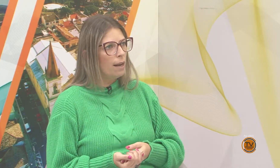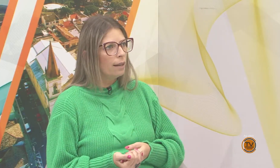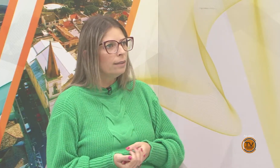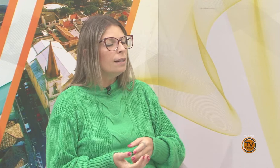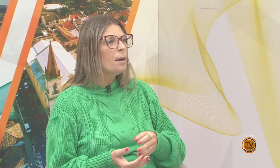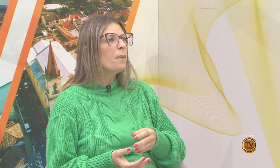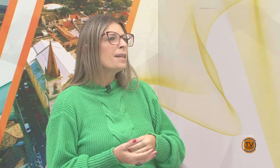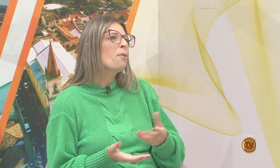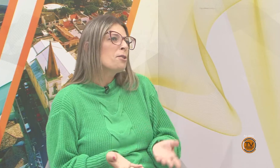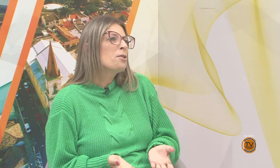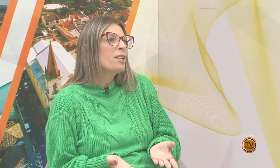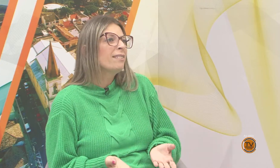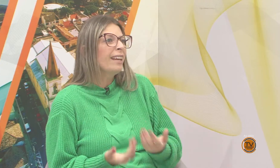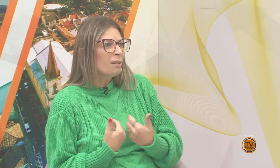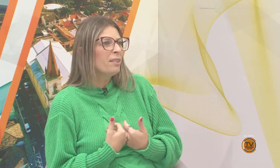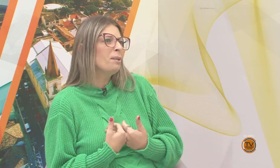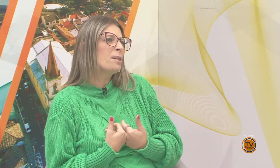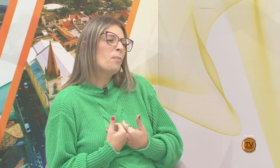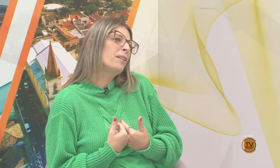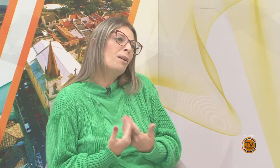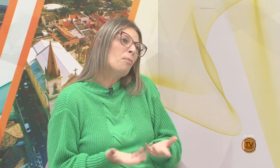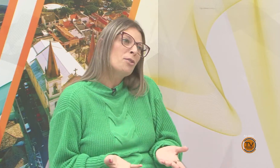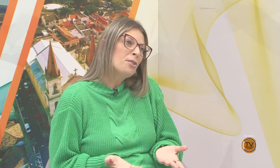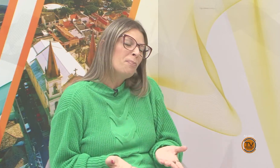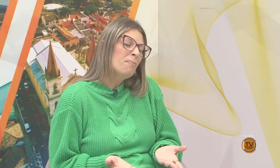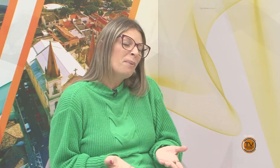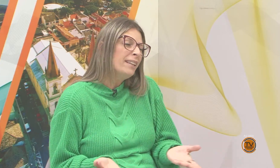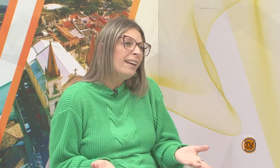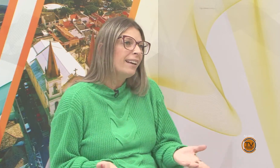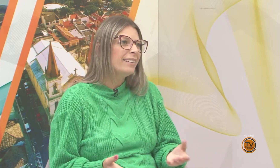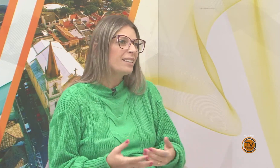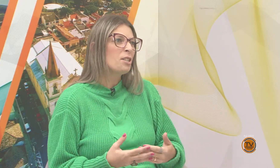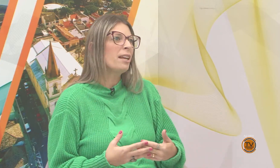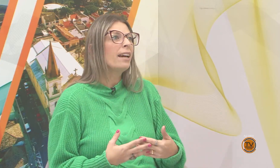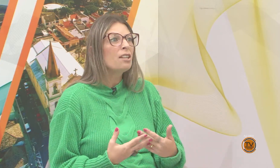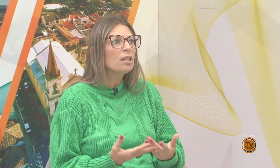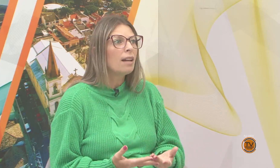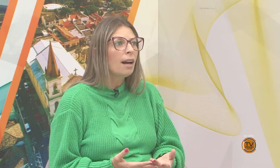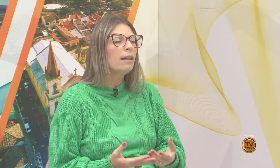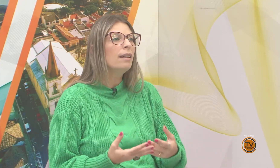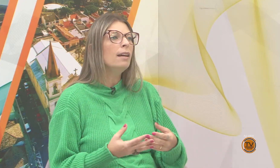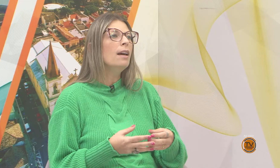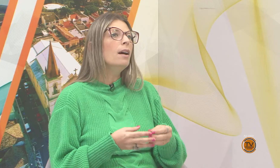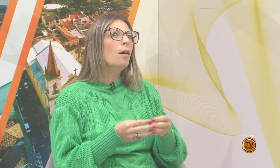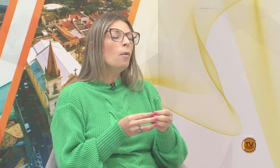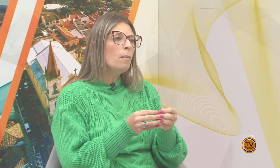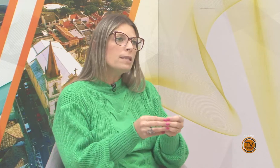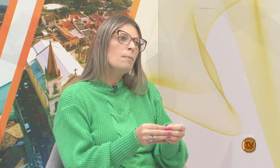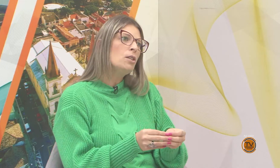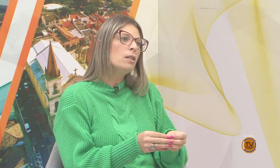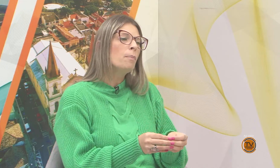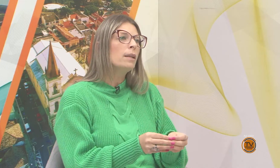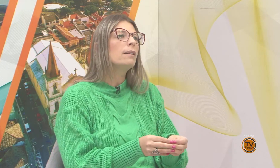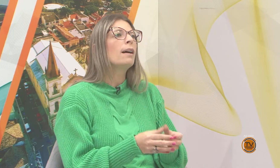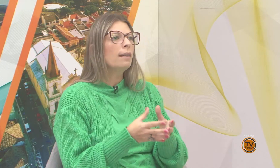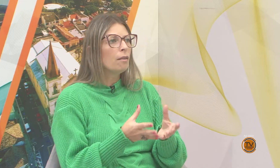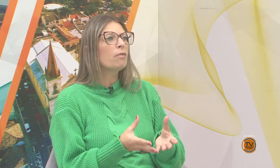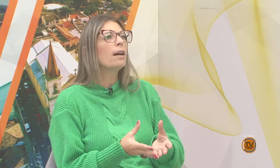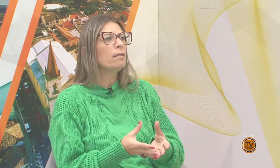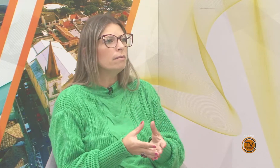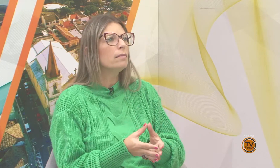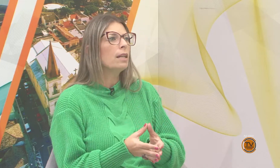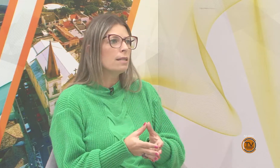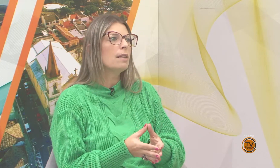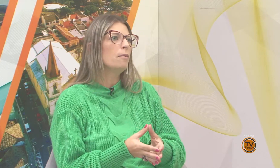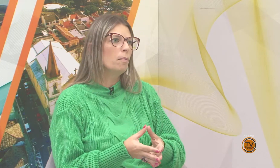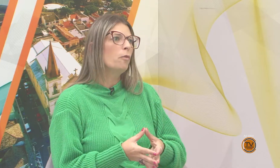ser trabalhada, mas é algo que a gente, dentro da educação ambiental, não pode perder. A gente tem que acreditar que uma sementinha plantada, ela